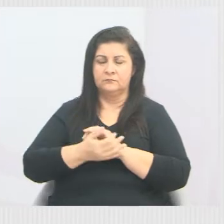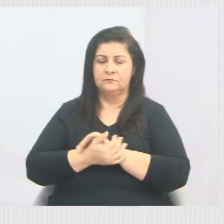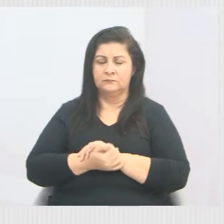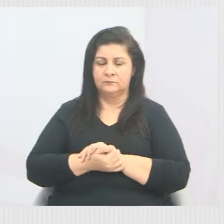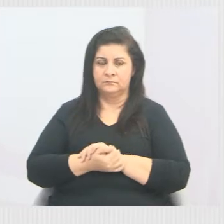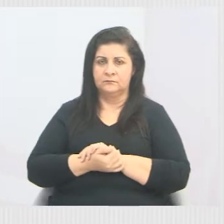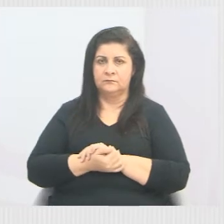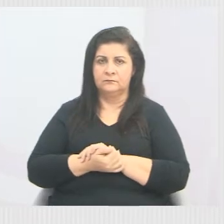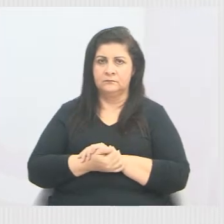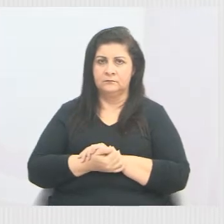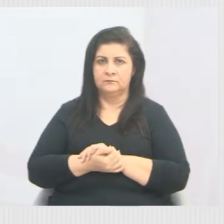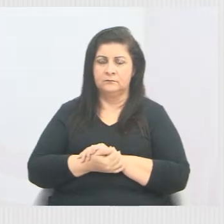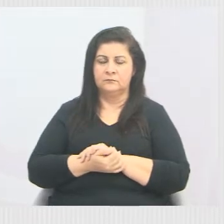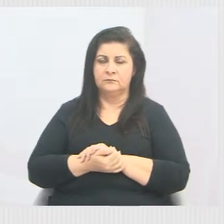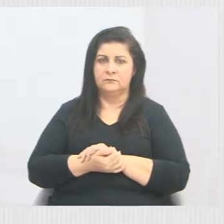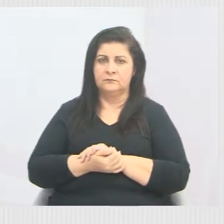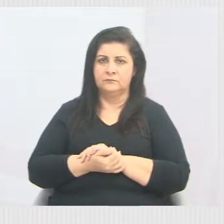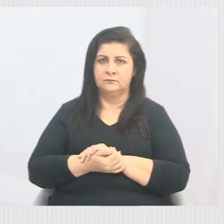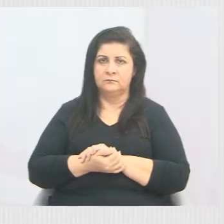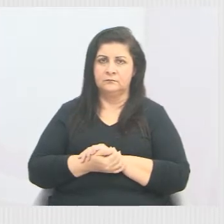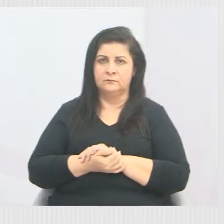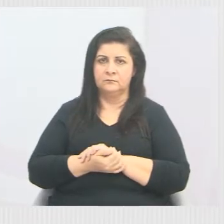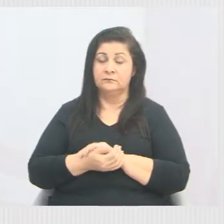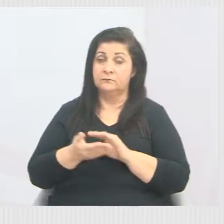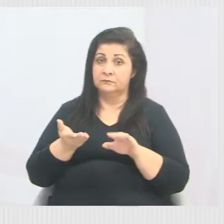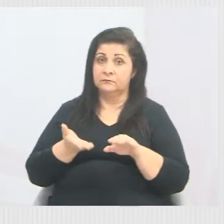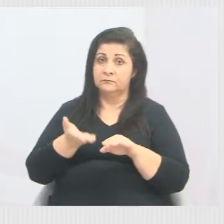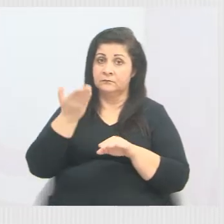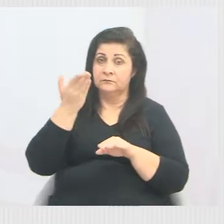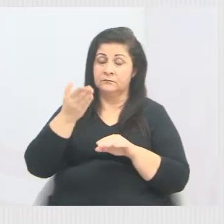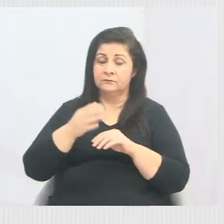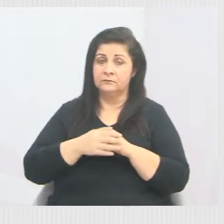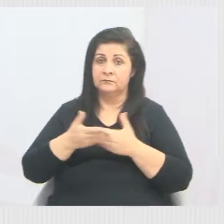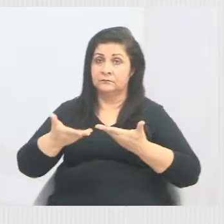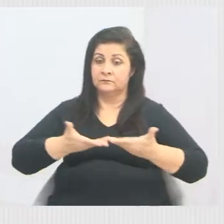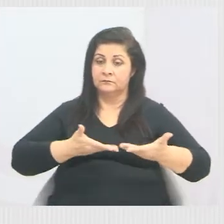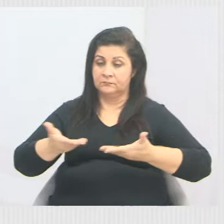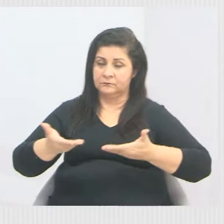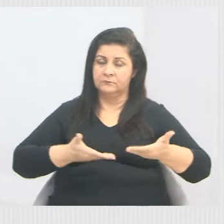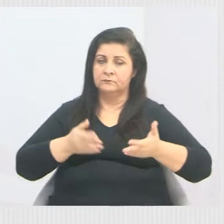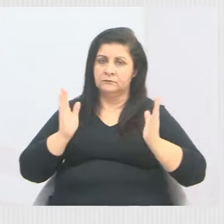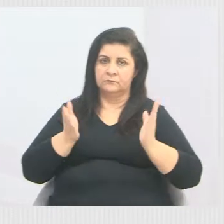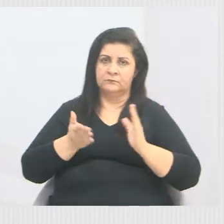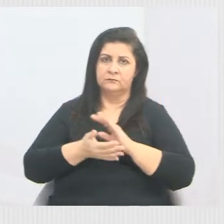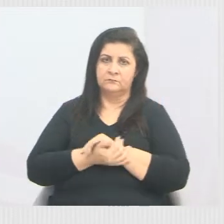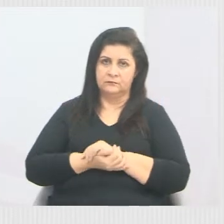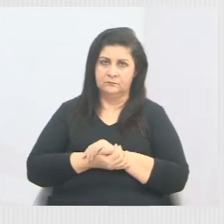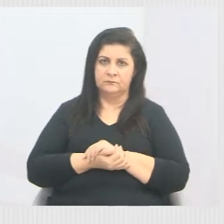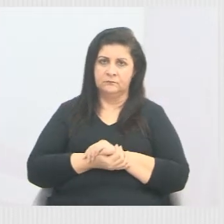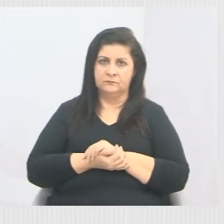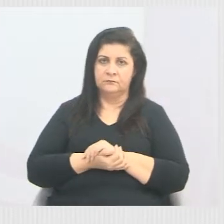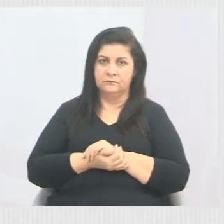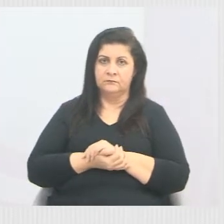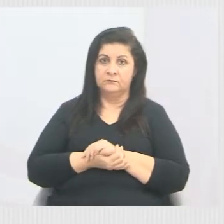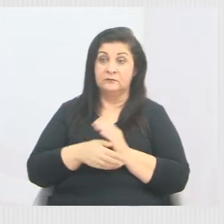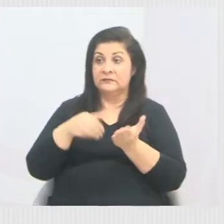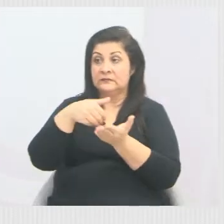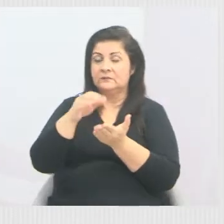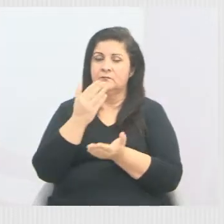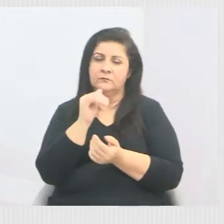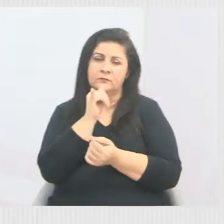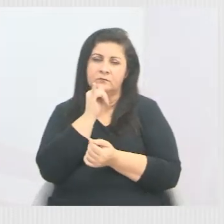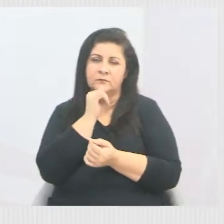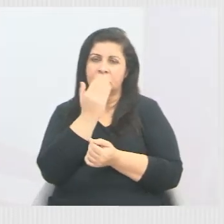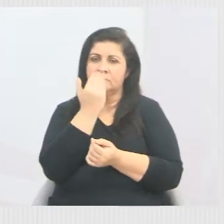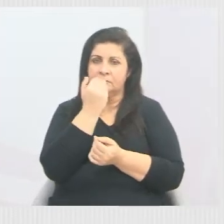34,76%. Aqui é interessante porque aumentou muito, né, os serviços hoje, né? principalmente aquele delivery que a gente fala, né?